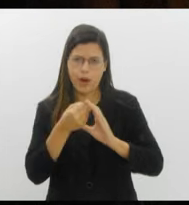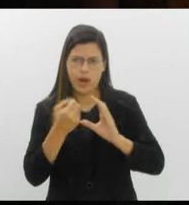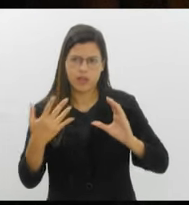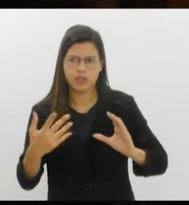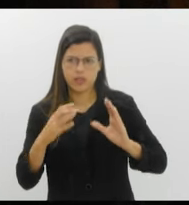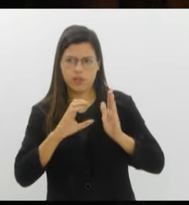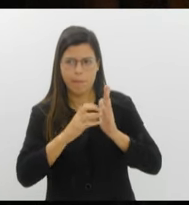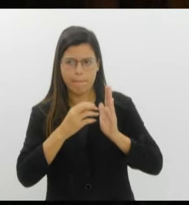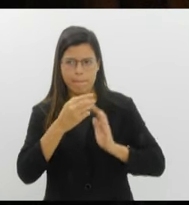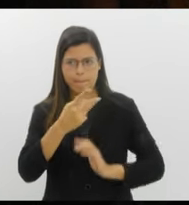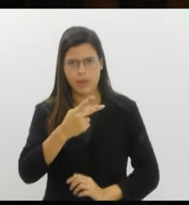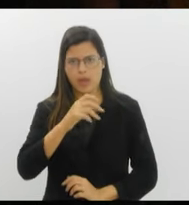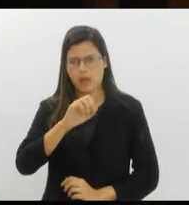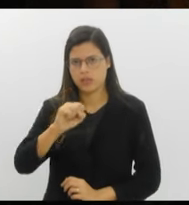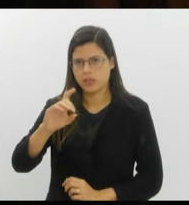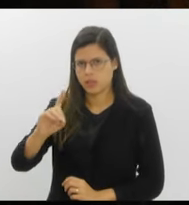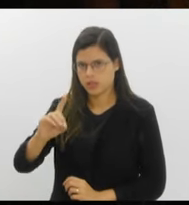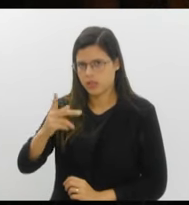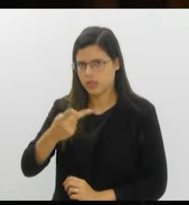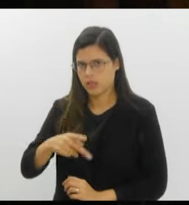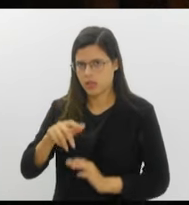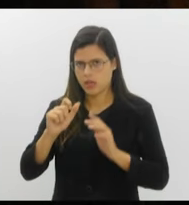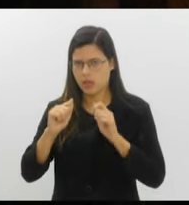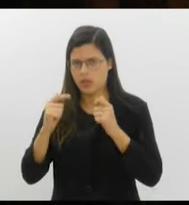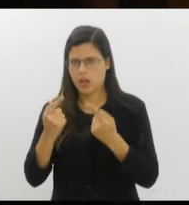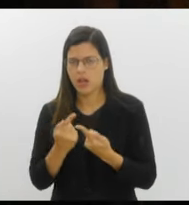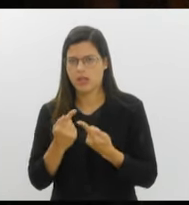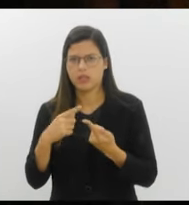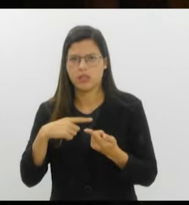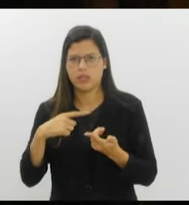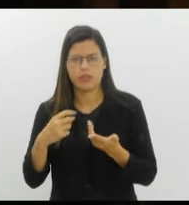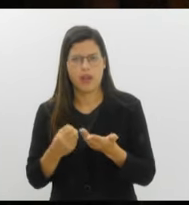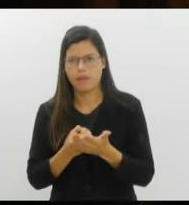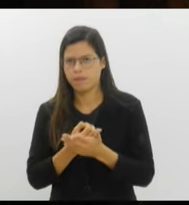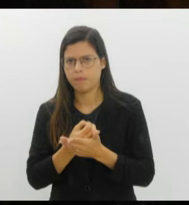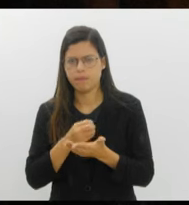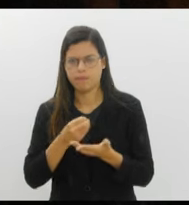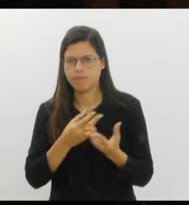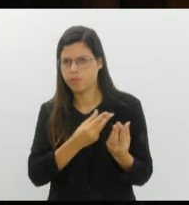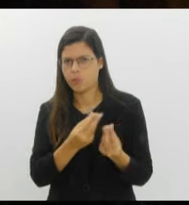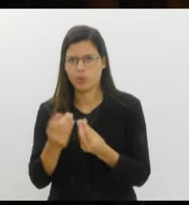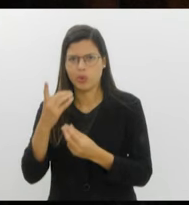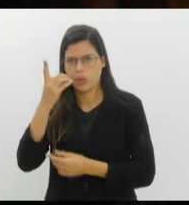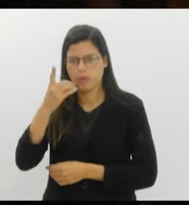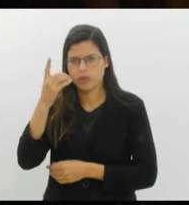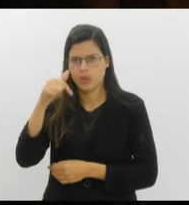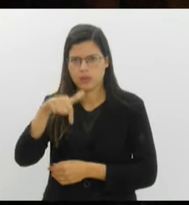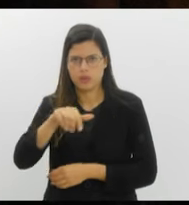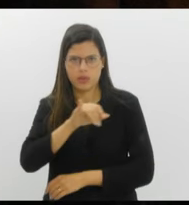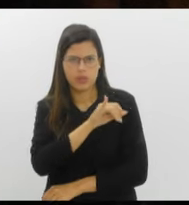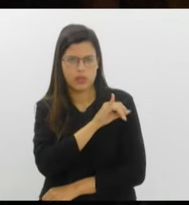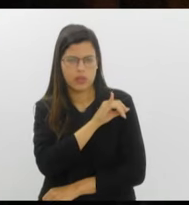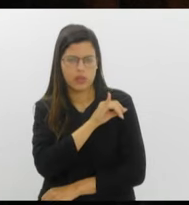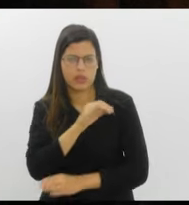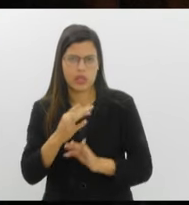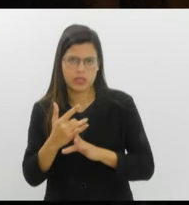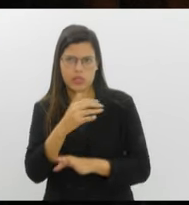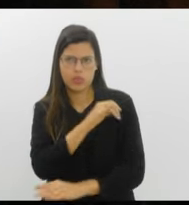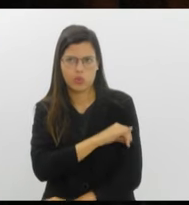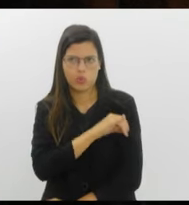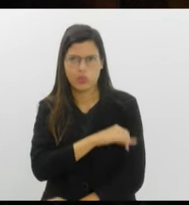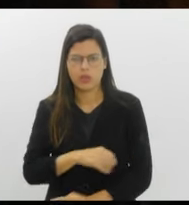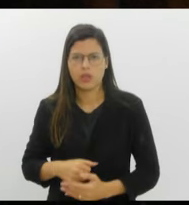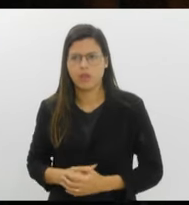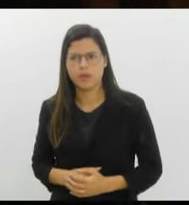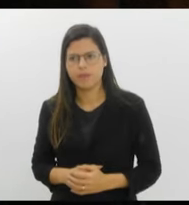nessa casa, de ter muitos deputados eleitos pela cidade do Rio de Janeiro. E isso por uma razão muito